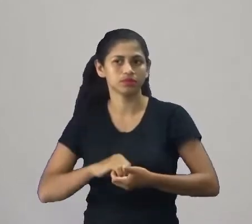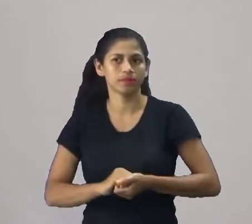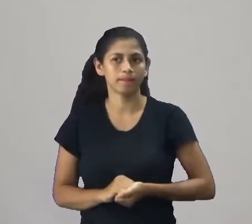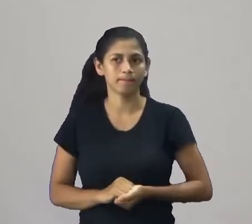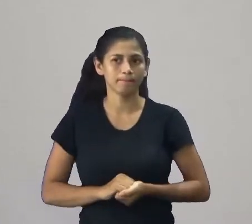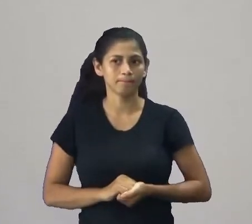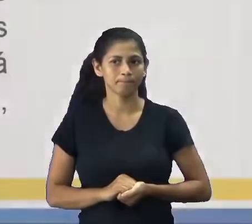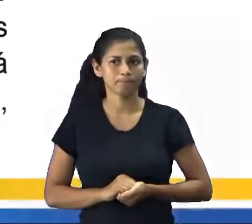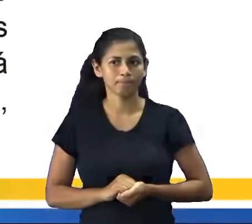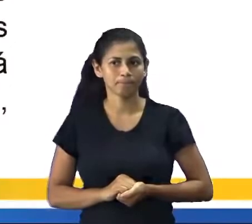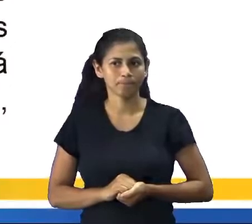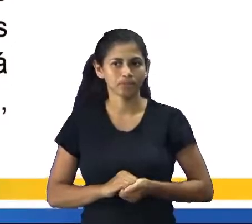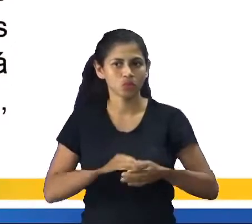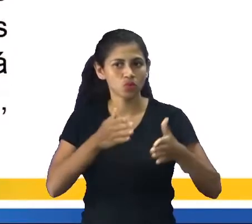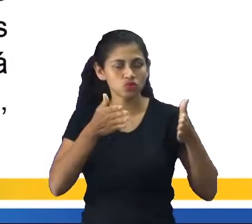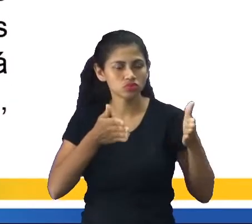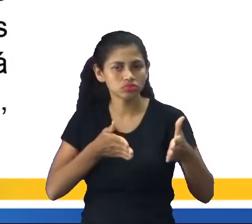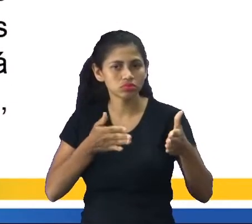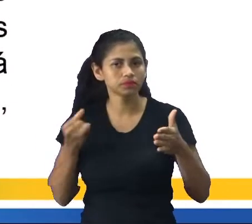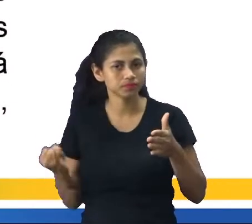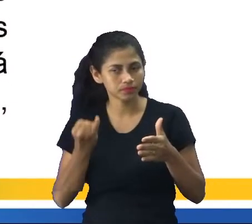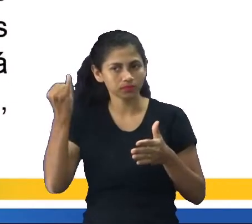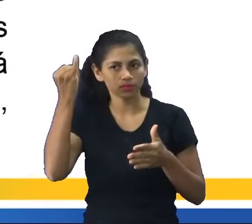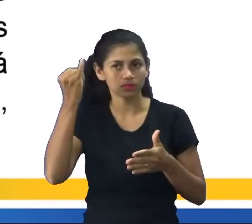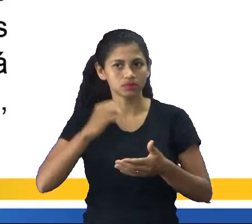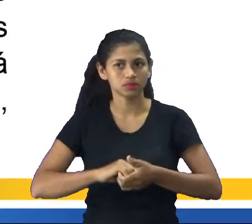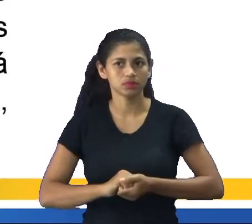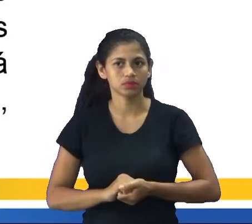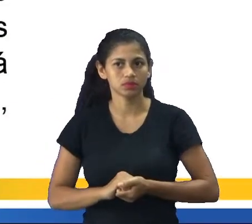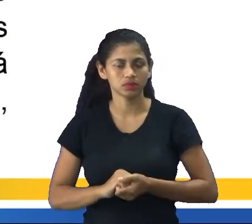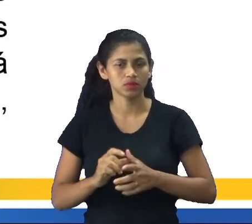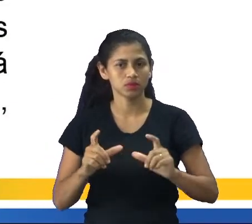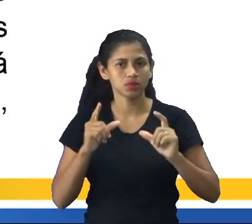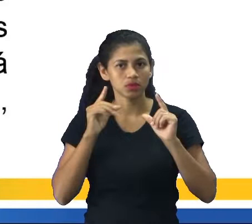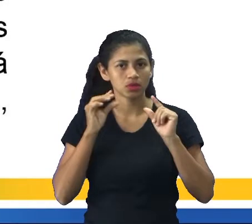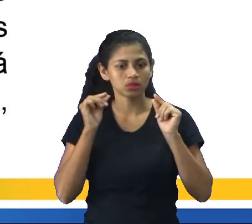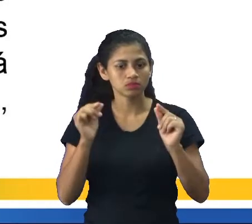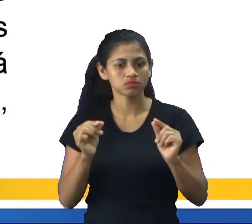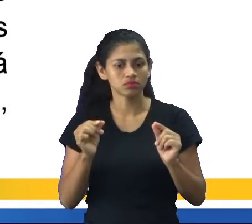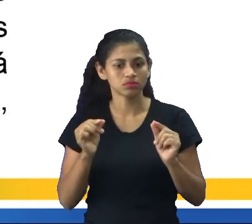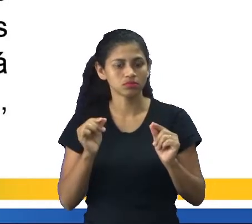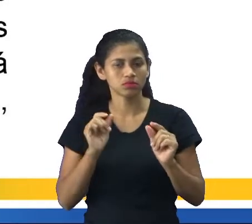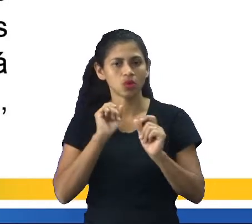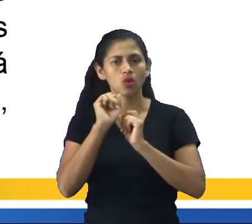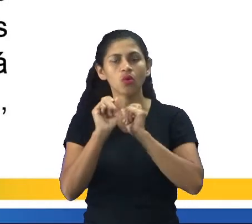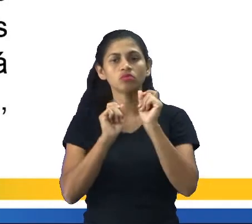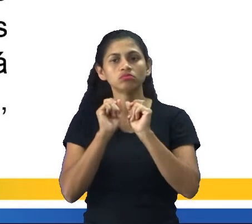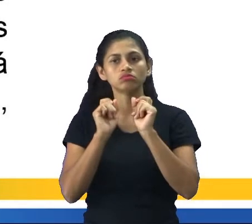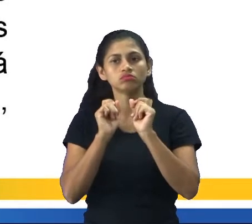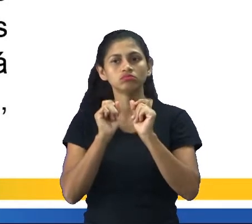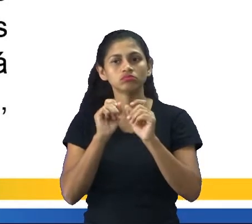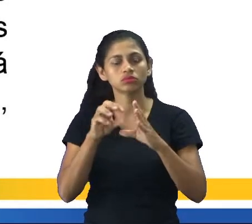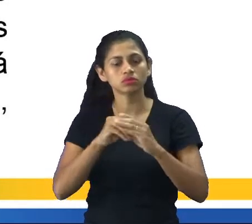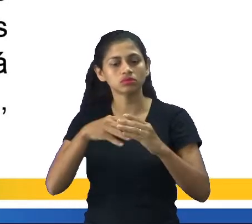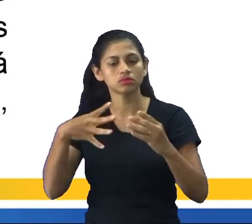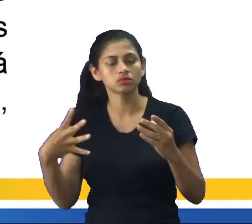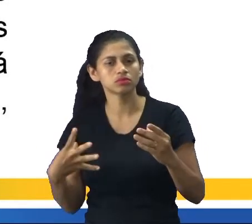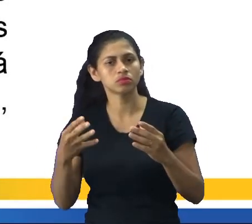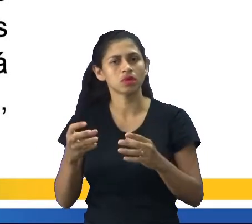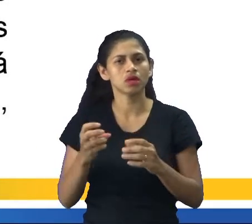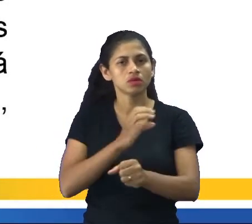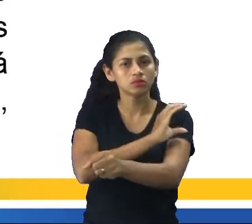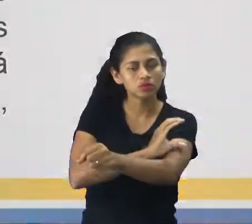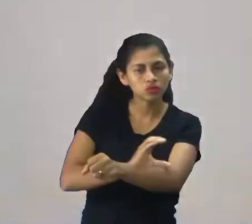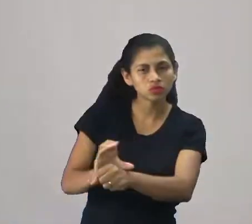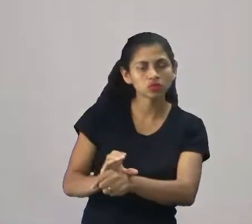brincadeiras. Outra parte muito importante para a gente destacar é que elas abordam aspectos da cultura, da sociedade,